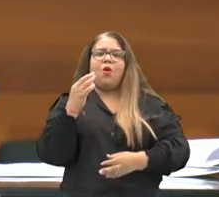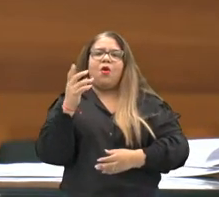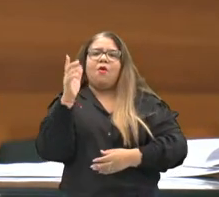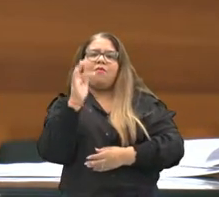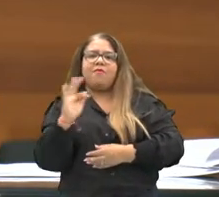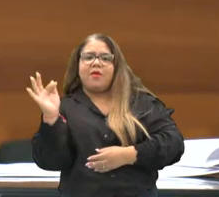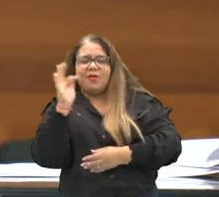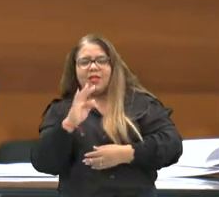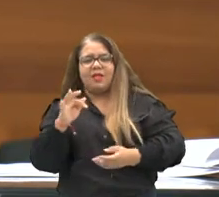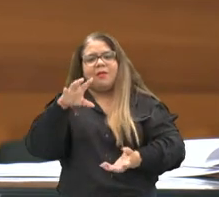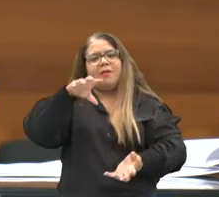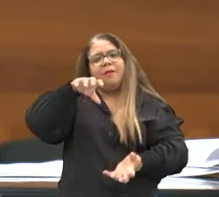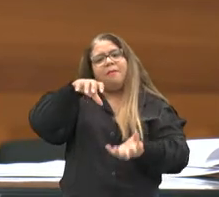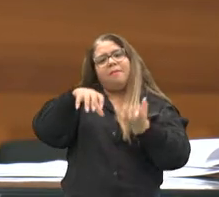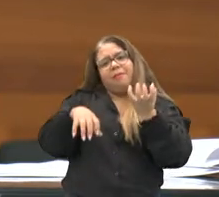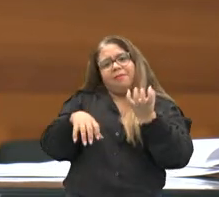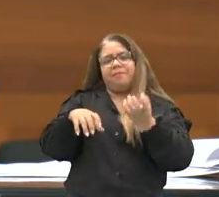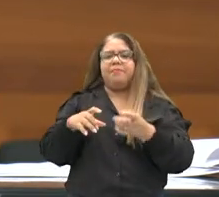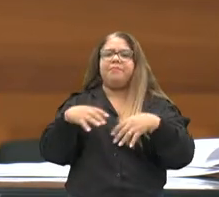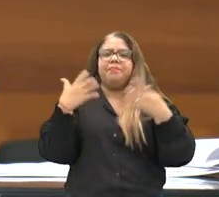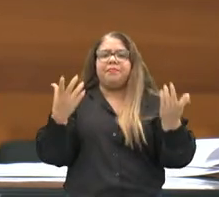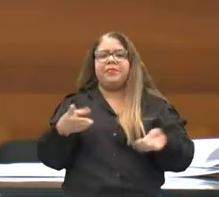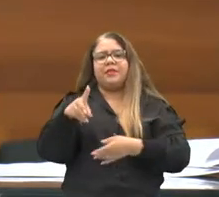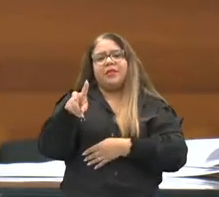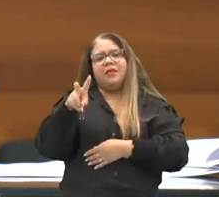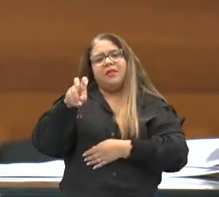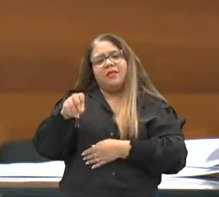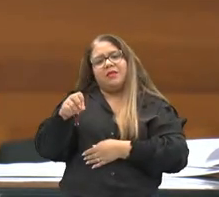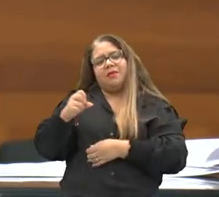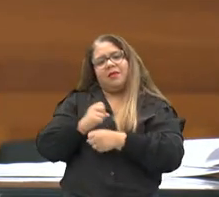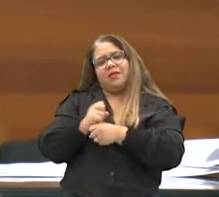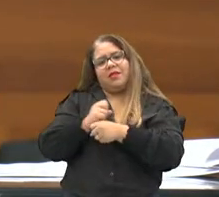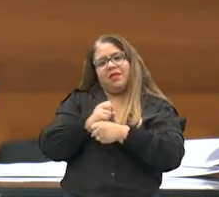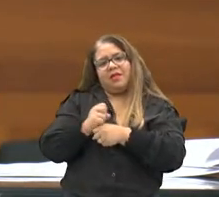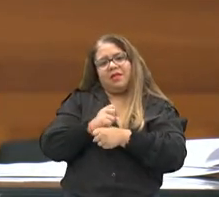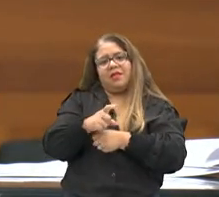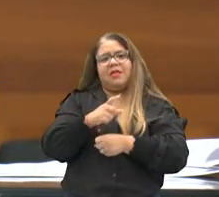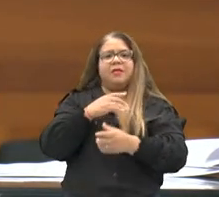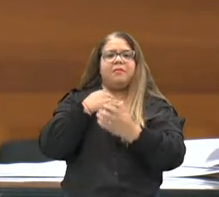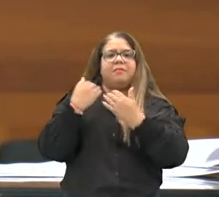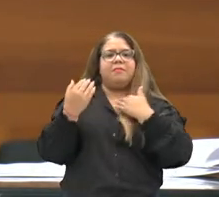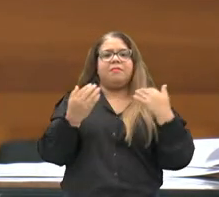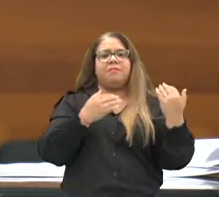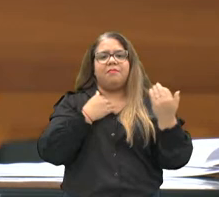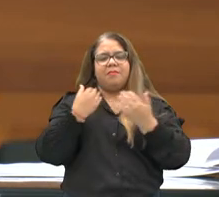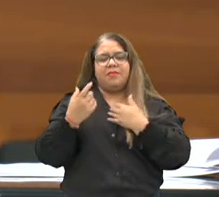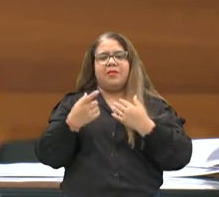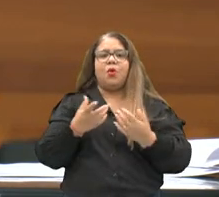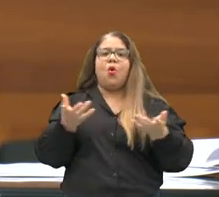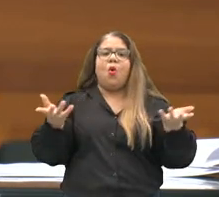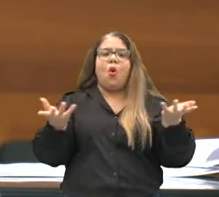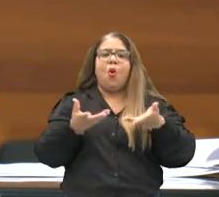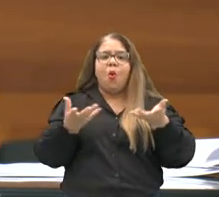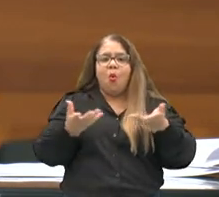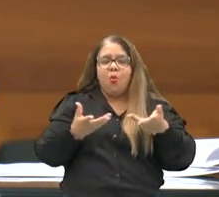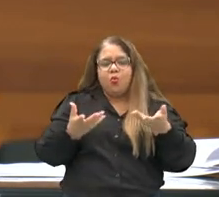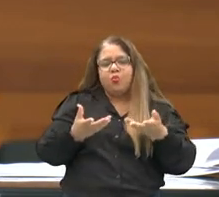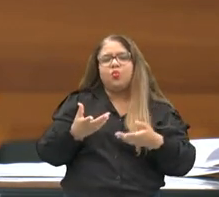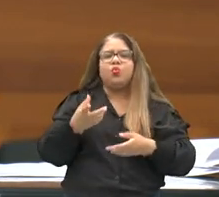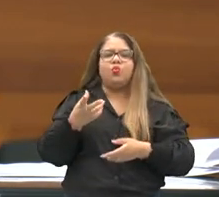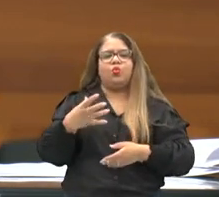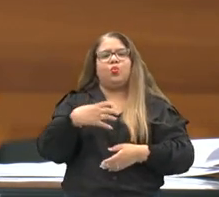Por isso, aos 50 anos do seu trágico desaparecimento, cuja dor ainda é nos latente a todos